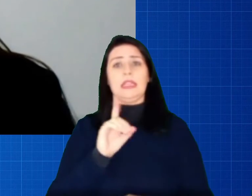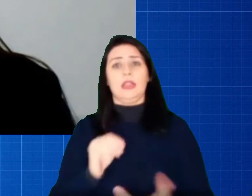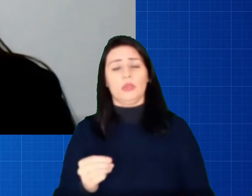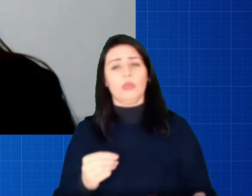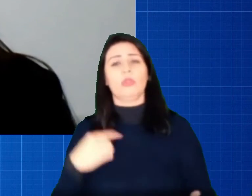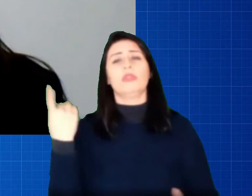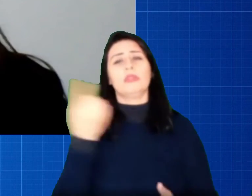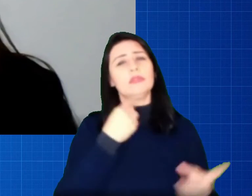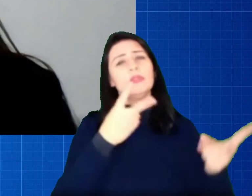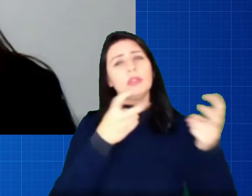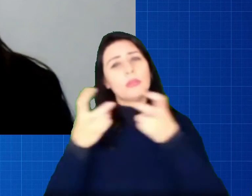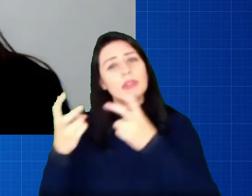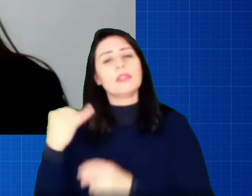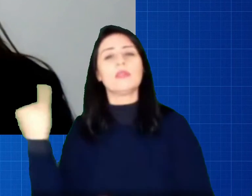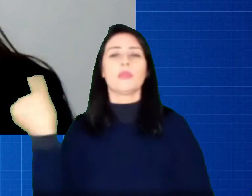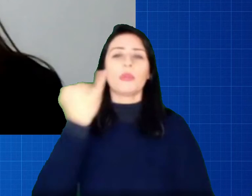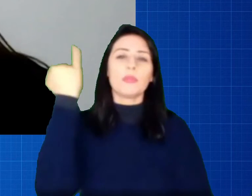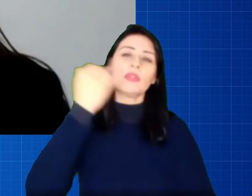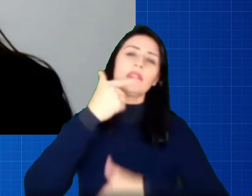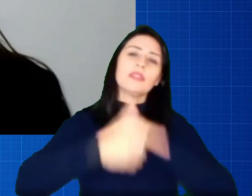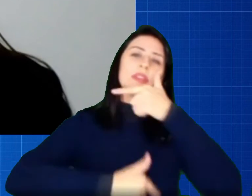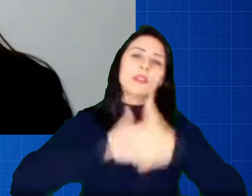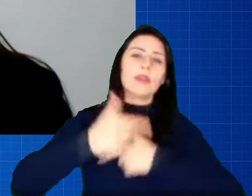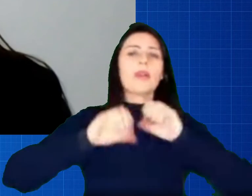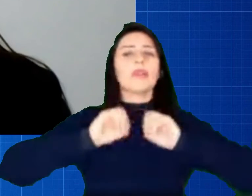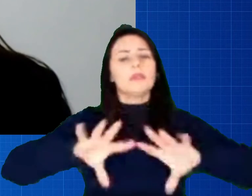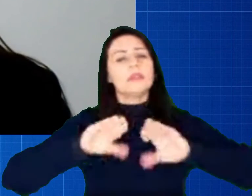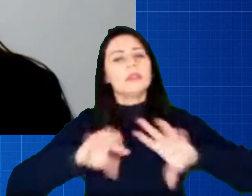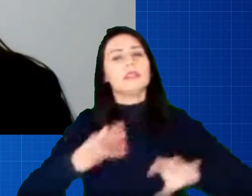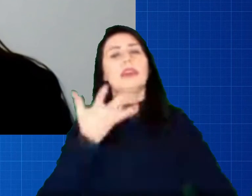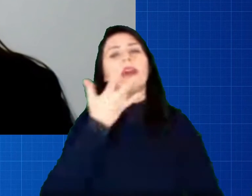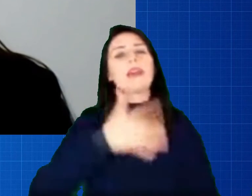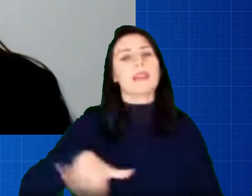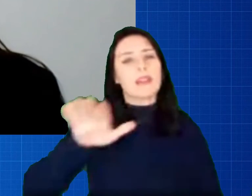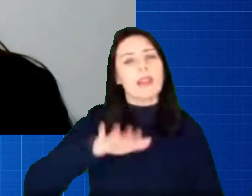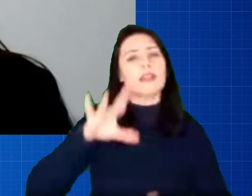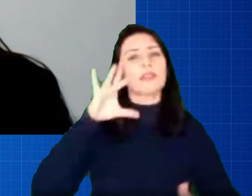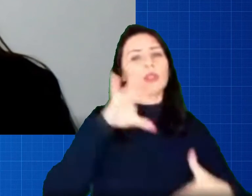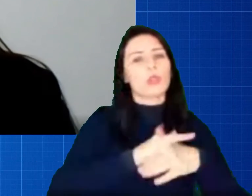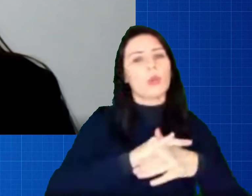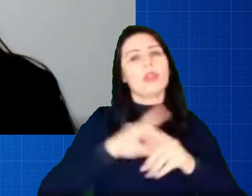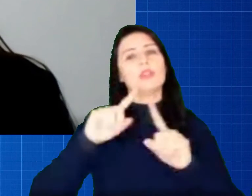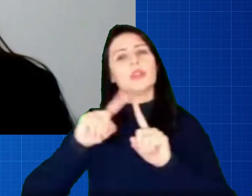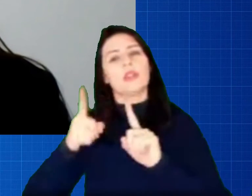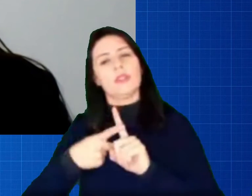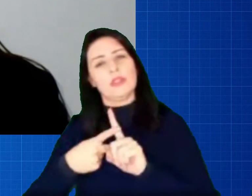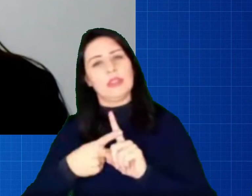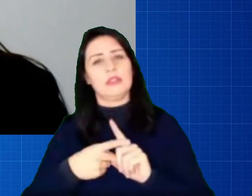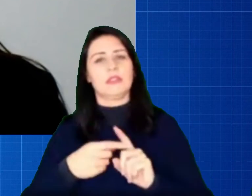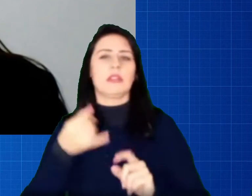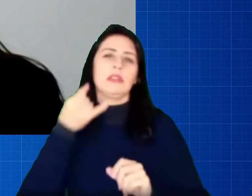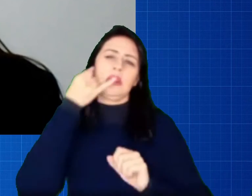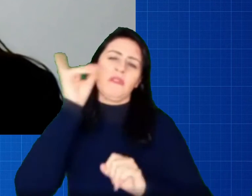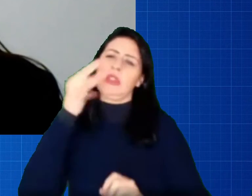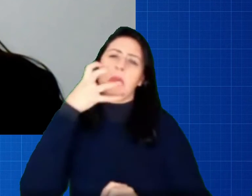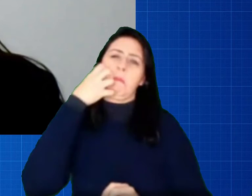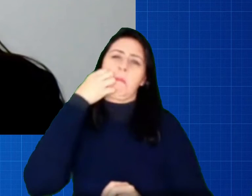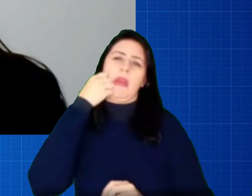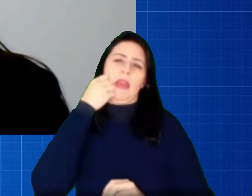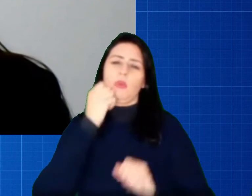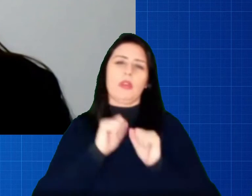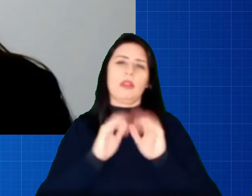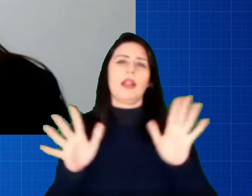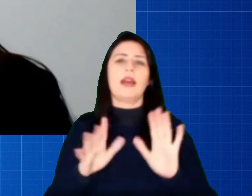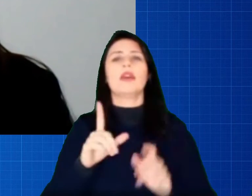que já têm uma vida sexualmente ativa muito cedo, então, assim, a gente percebe essa questão mesmo de importância de trabalhar as doenças e gravidez,